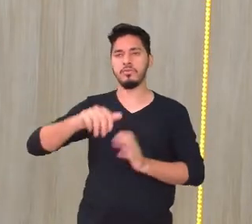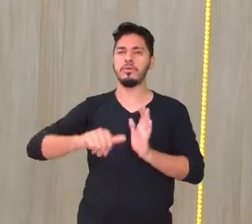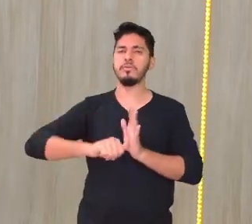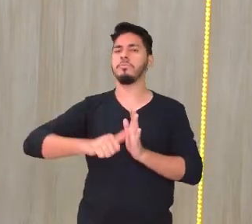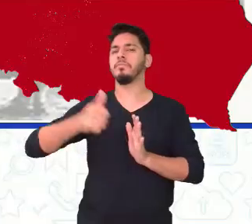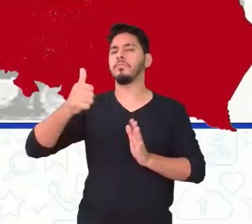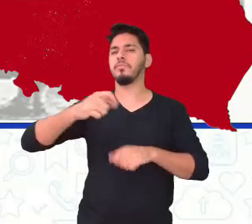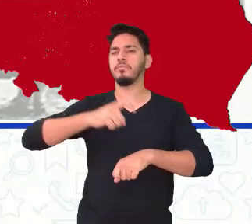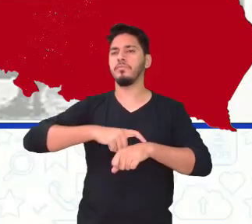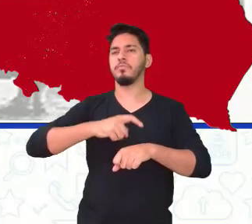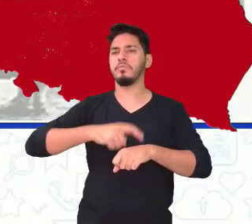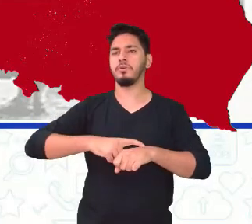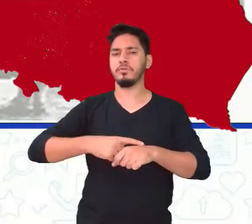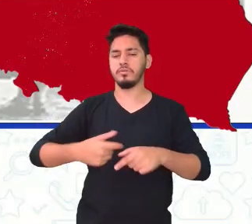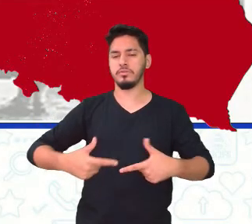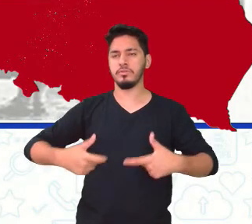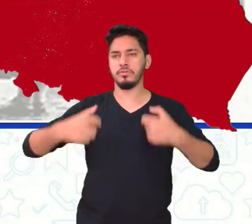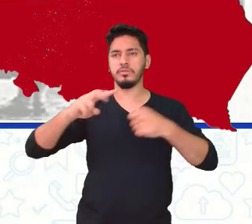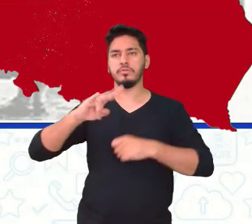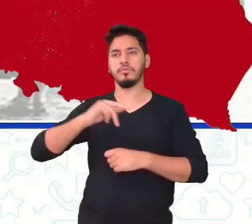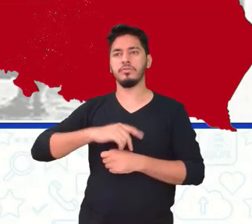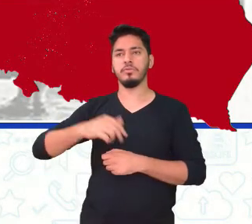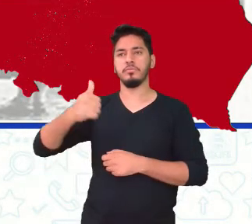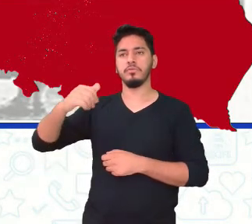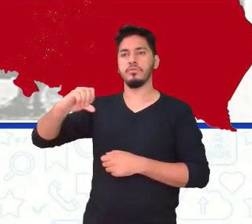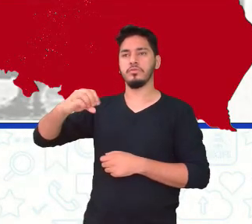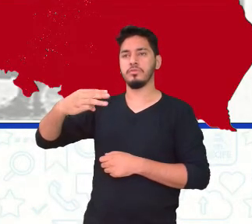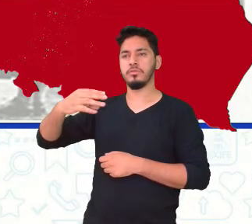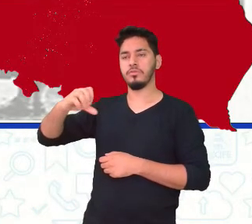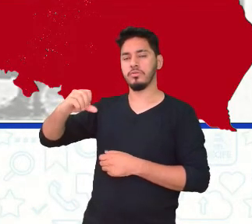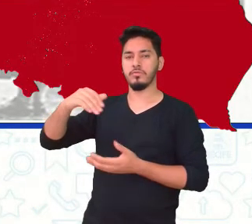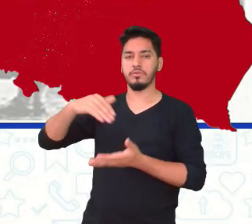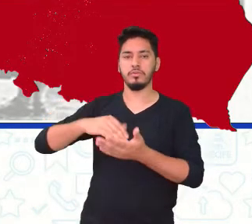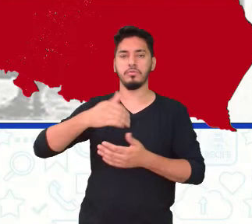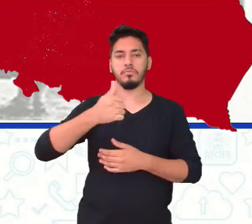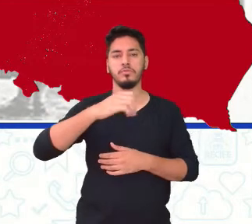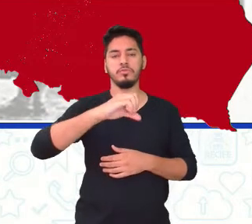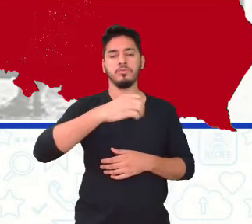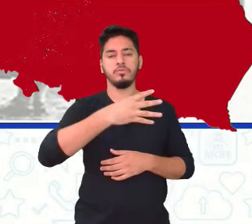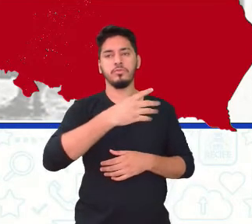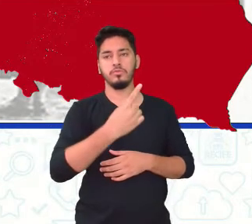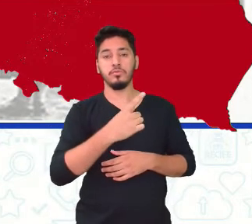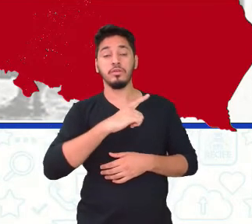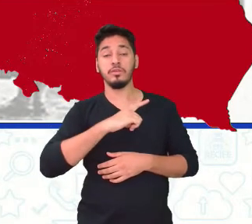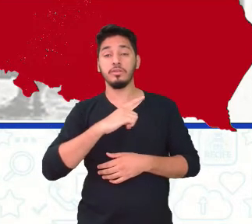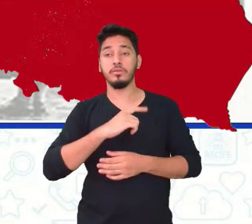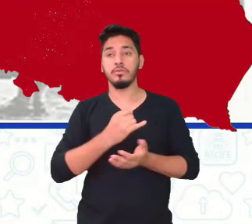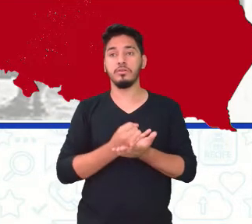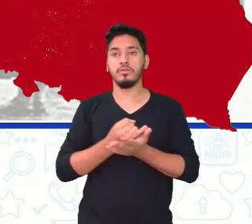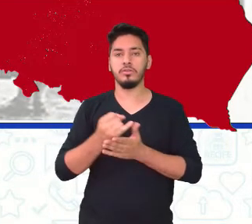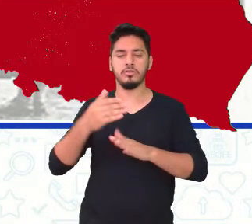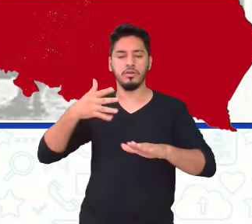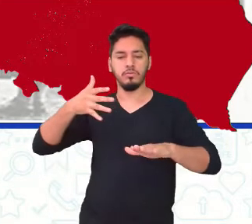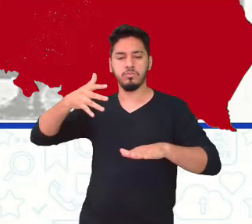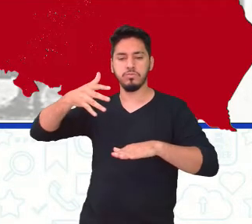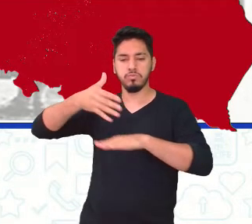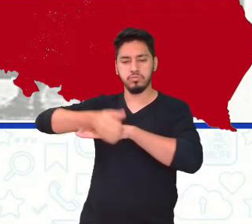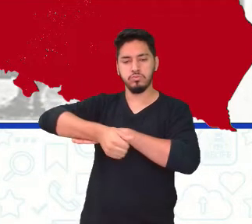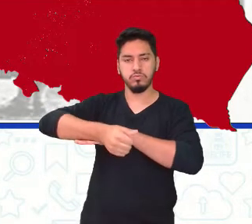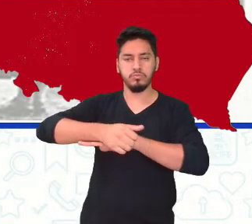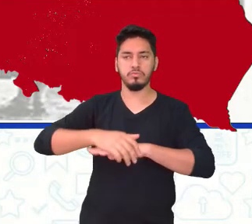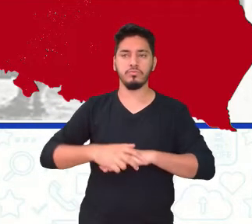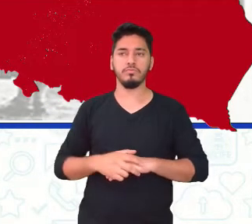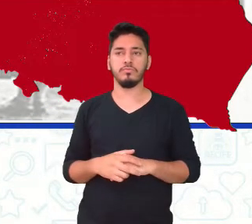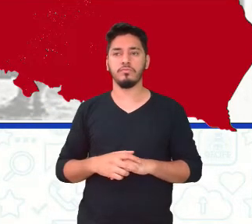da guerra, que vai entre 1939 e 1941, a gente tem o início, né, com a invasão da Polônia,